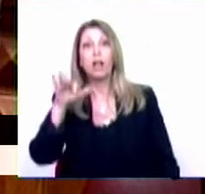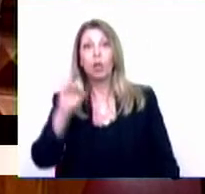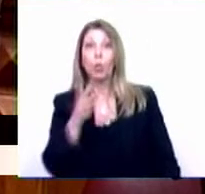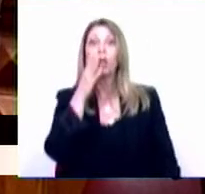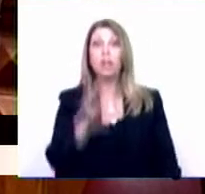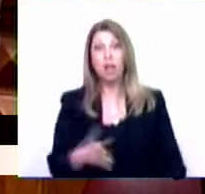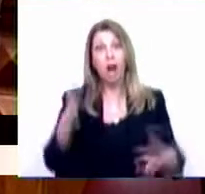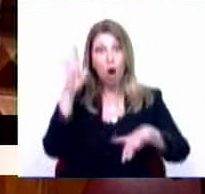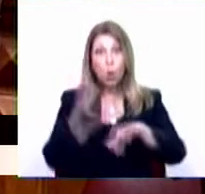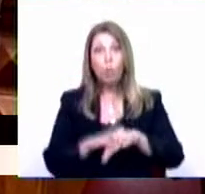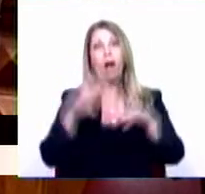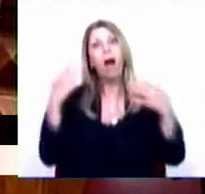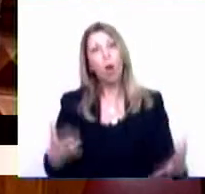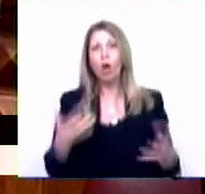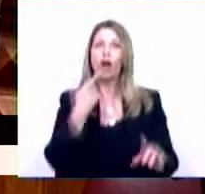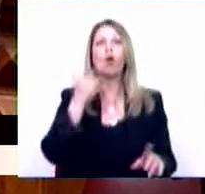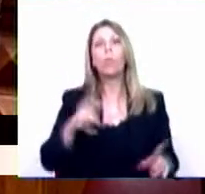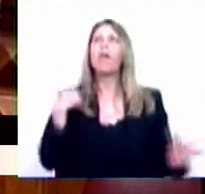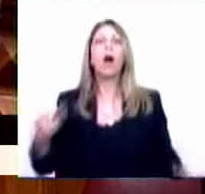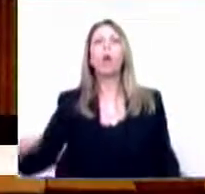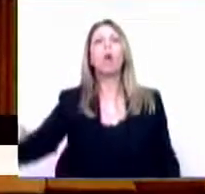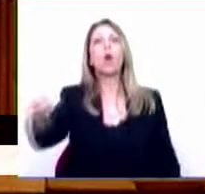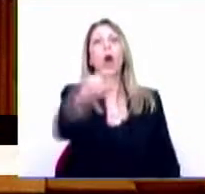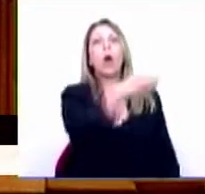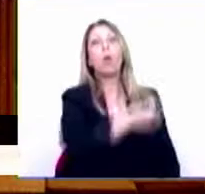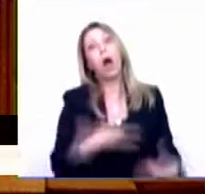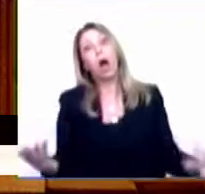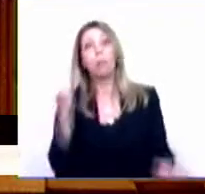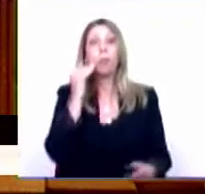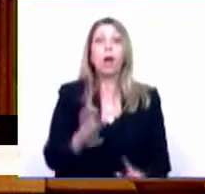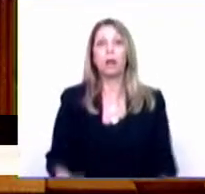também morrer solteira. Muito obrigado. Muito obrigado, Sr. Deputado.